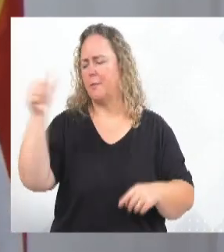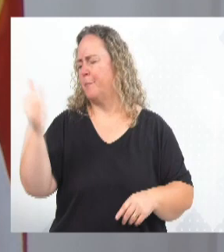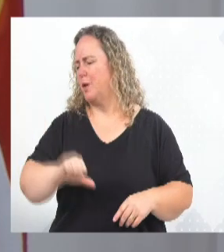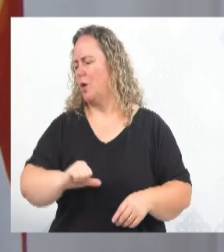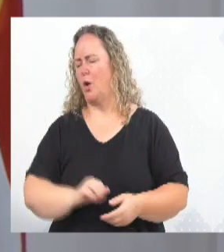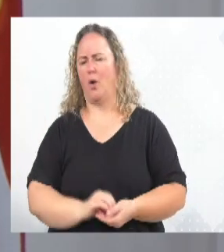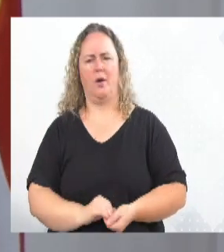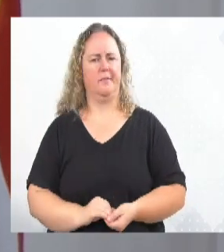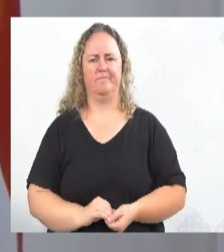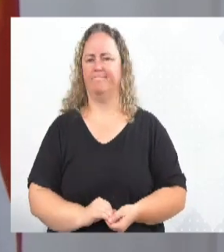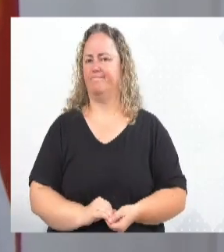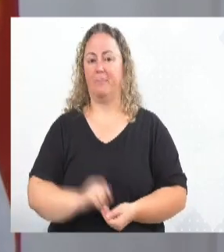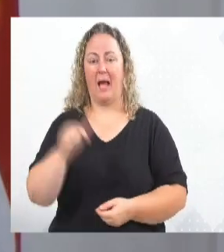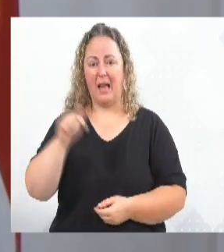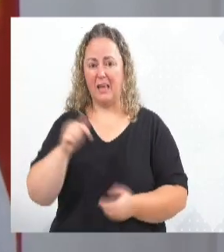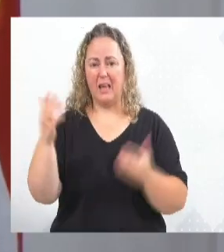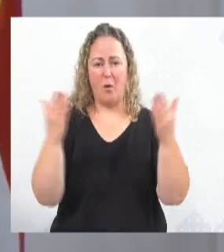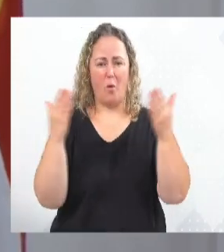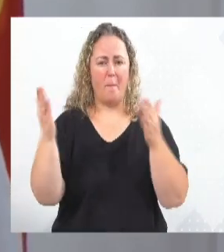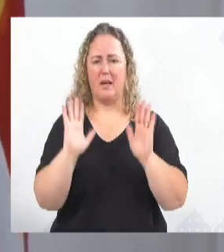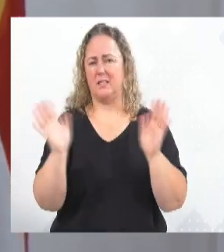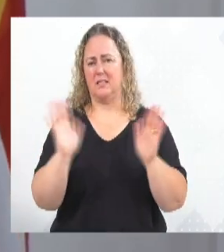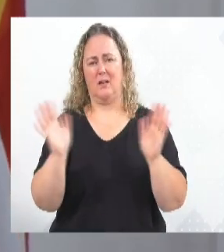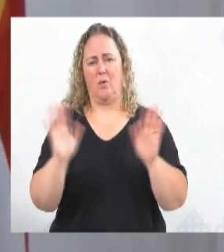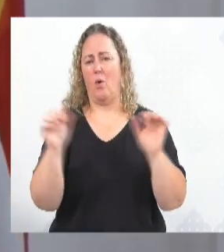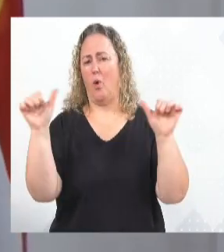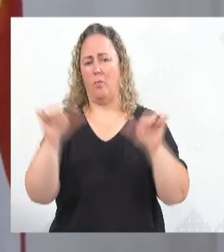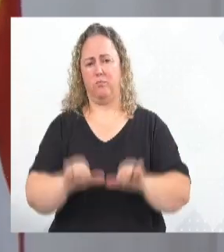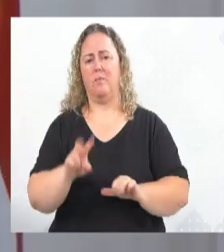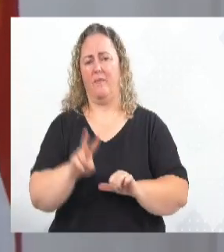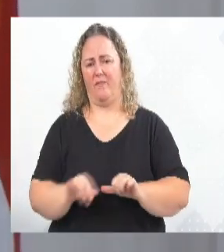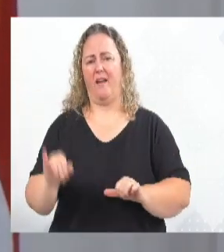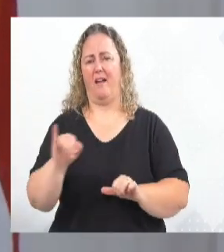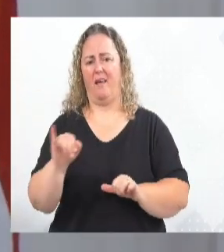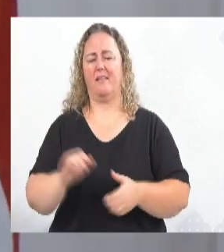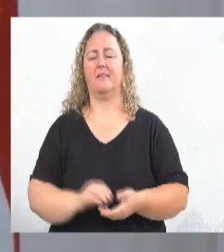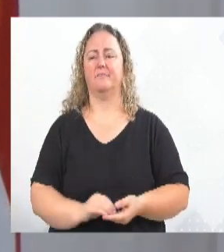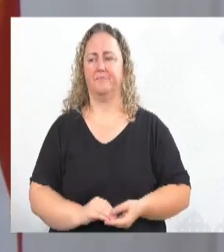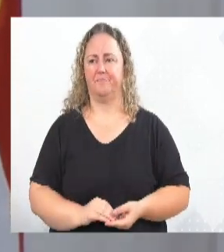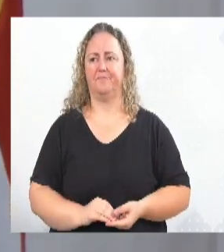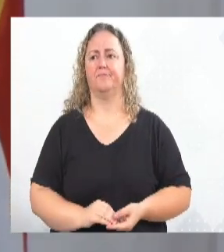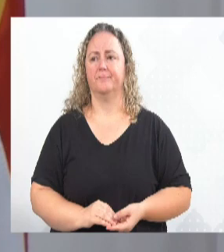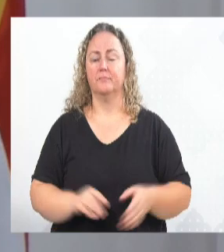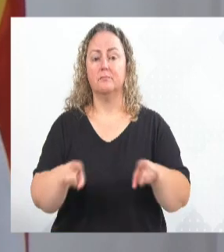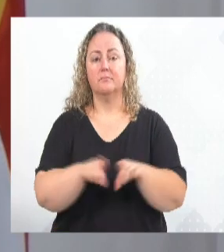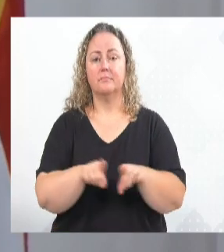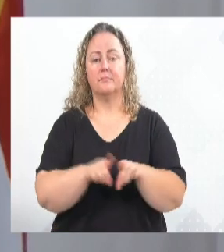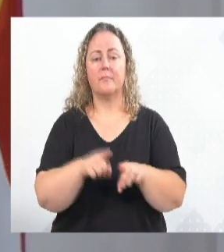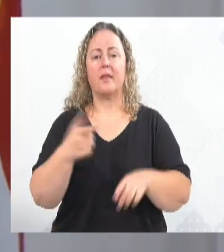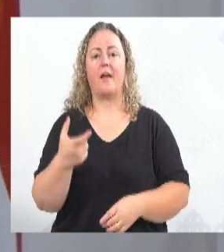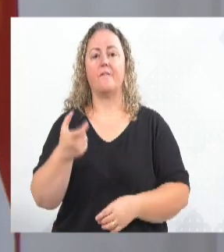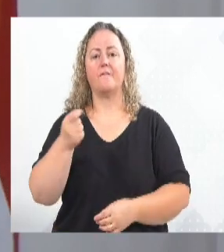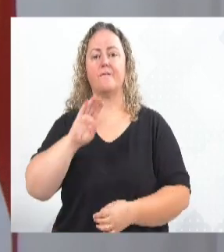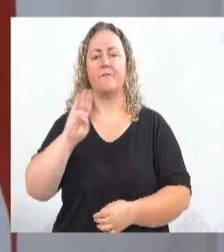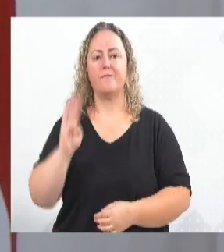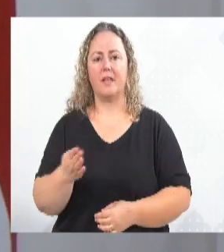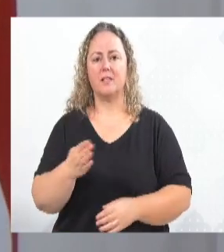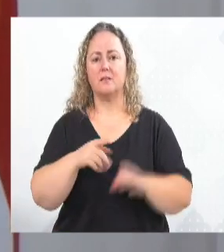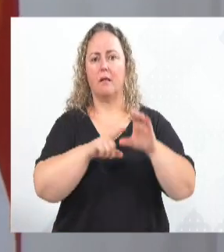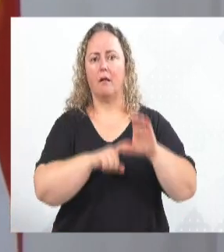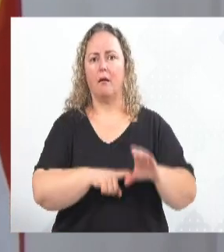de razoabilidade em endividamento público. E como eu comentei anteriormente, foram 20 bilhões de reais de